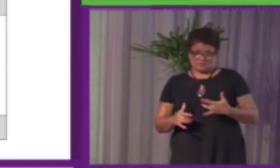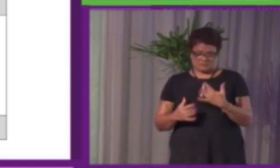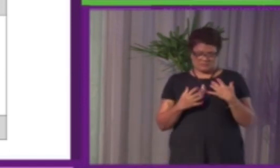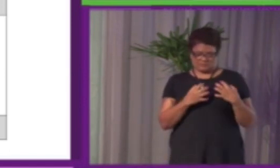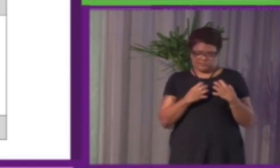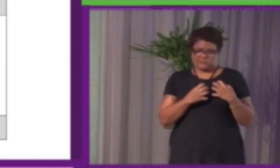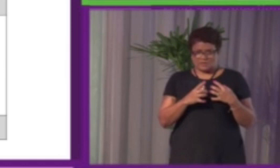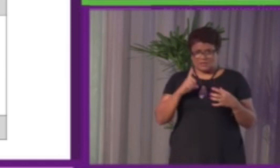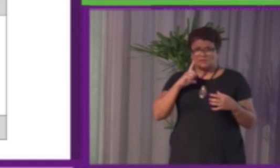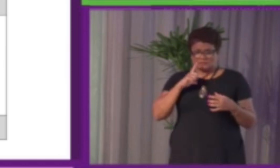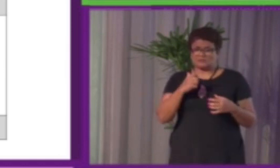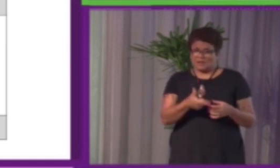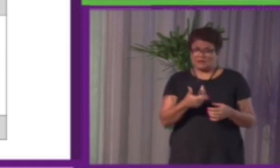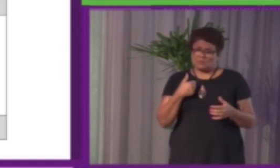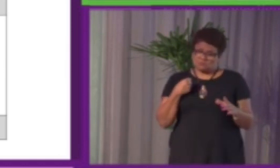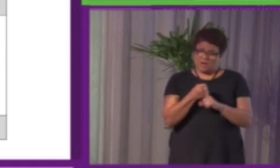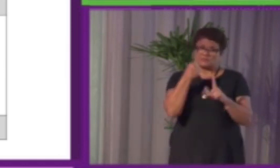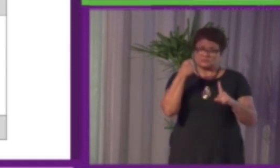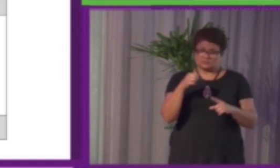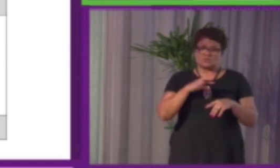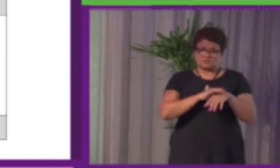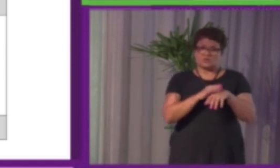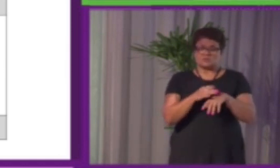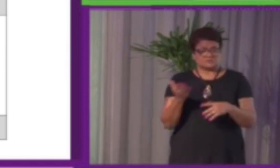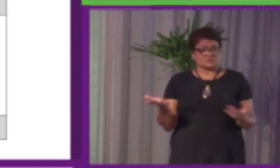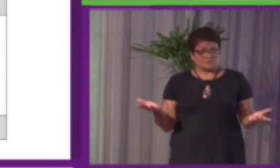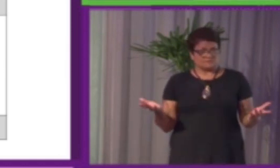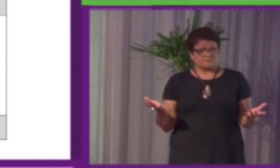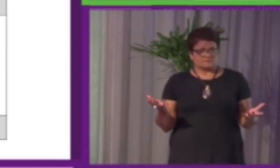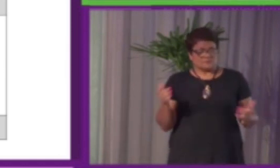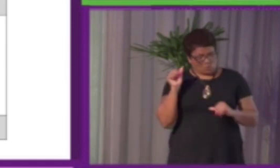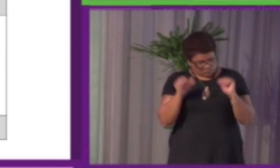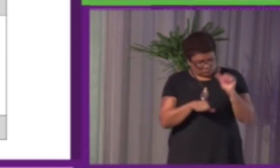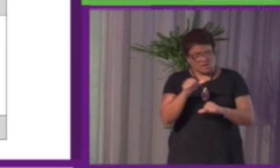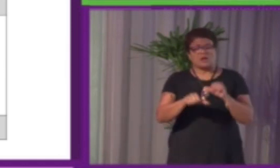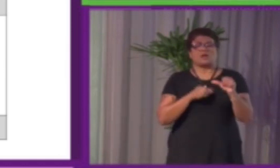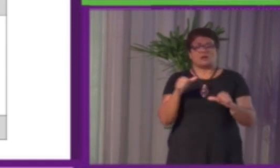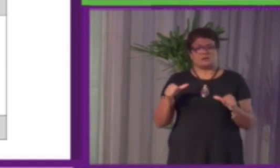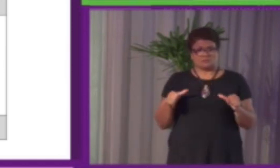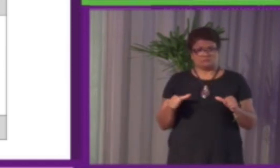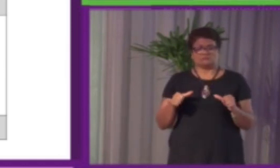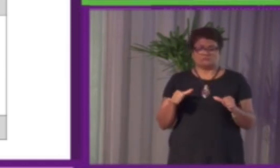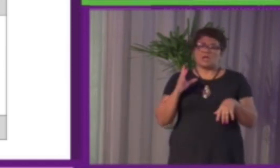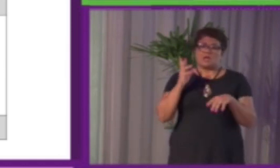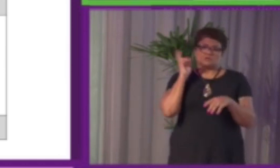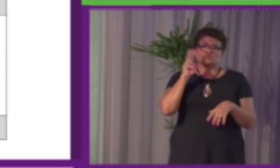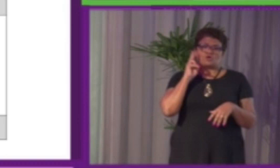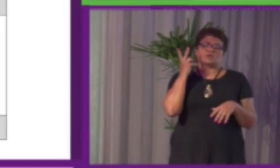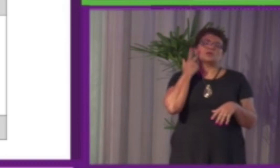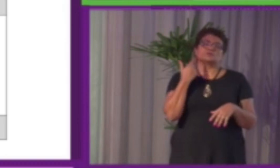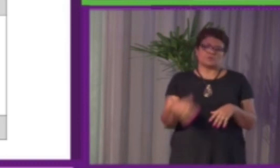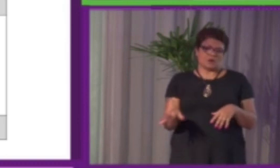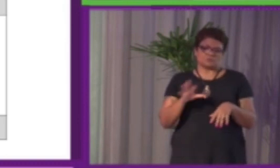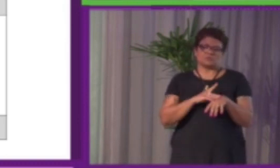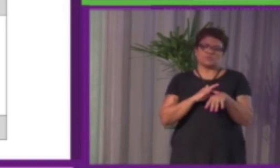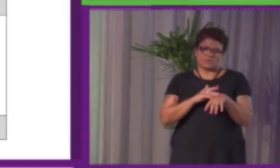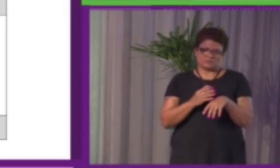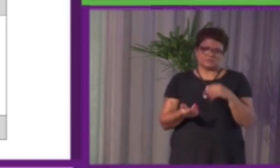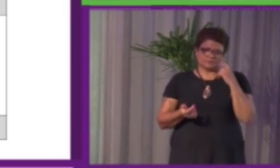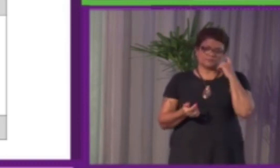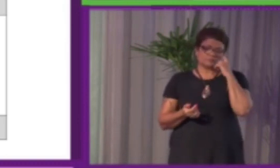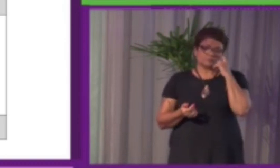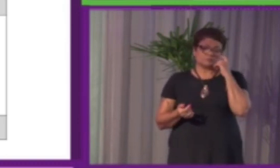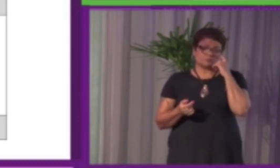doença. Então, ela altera abruptamente a história natural da doença. Então, isso também foi